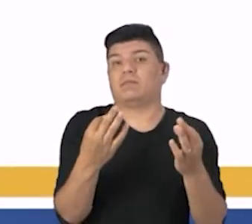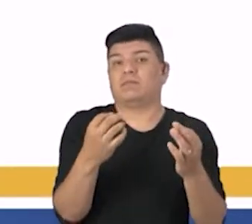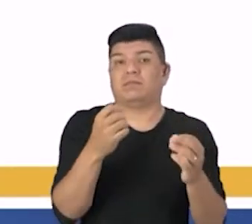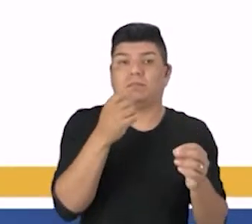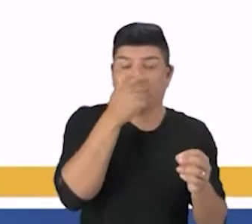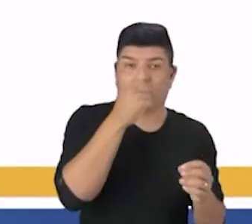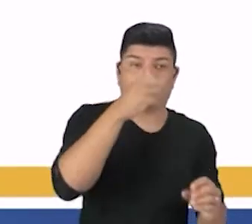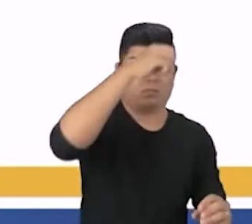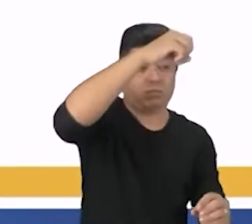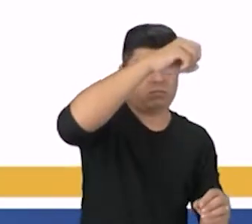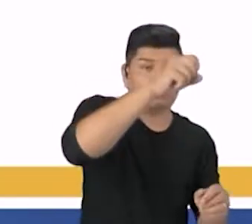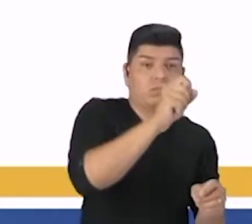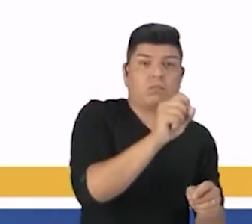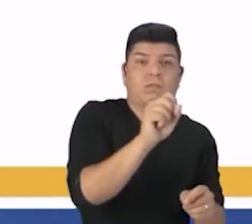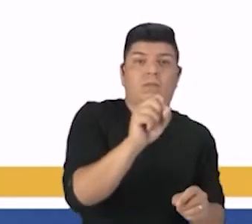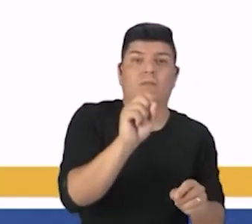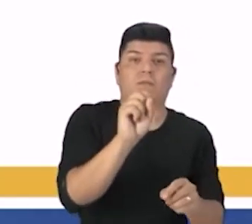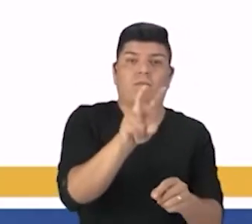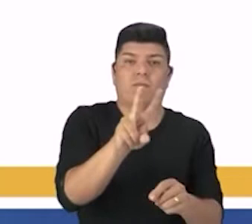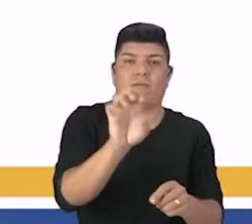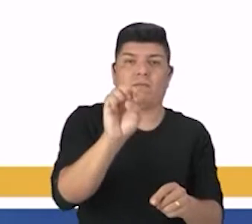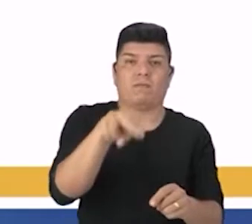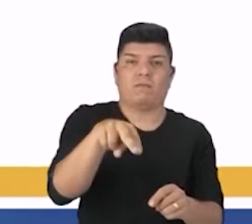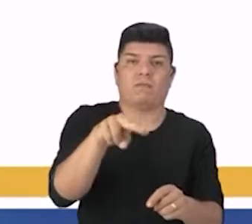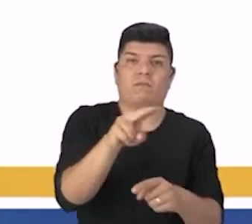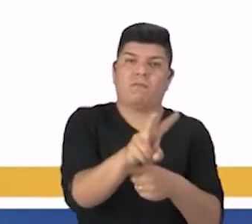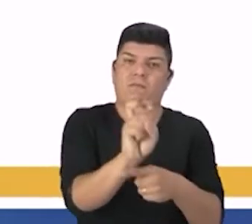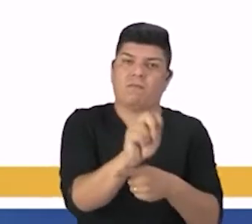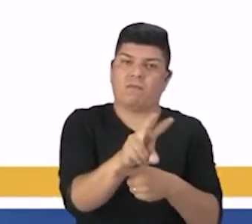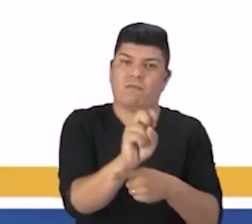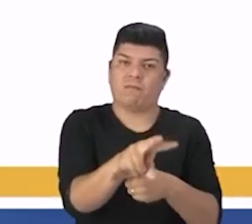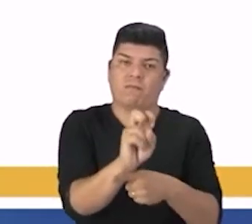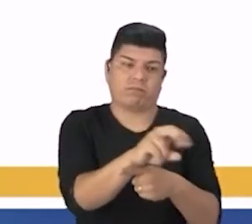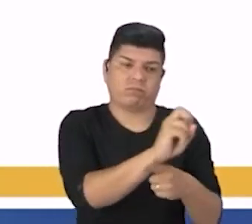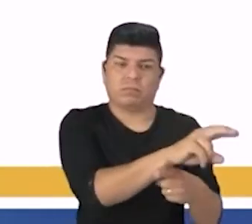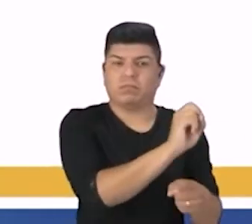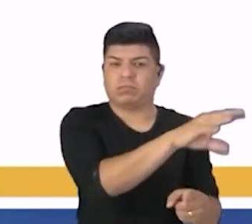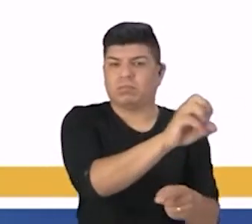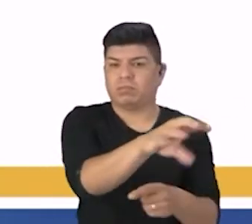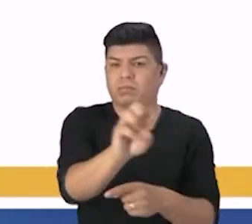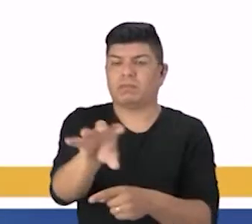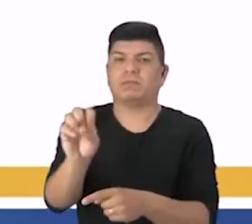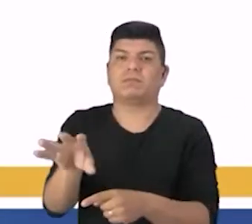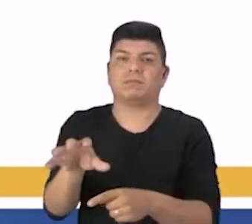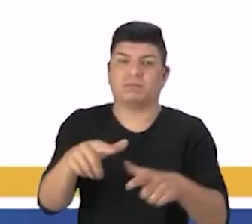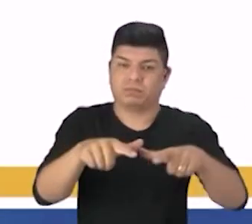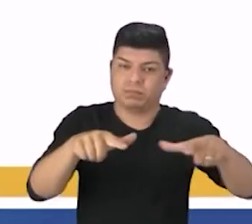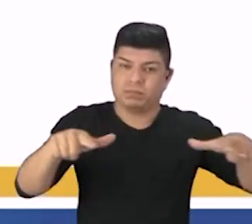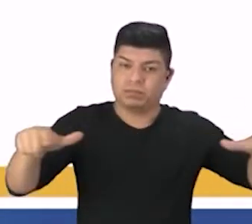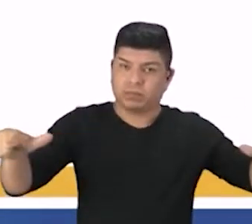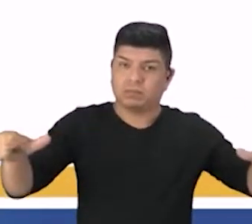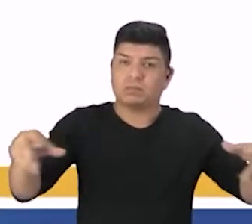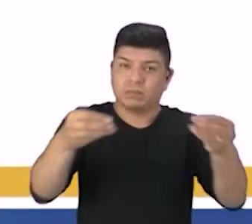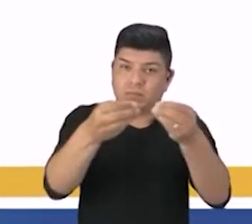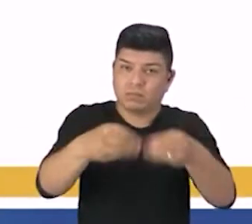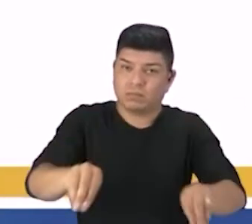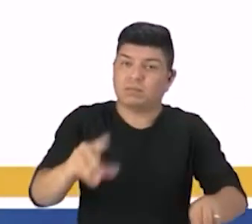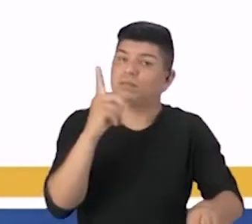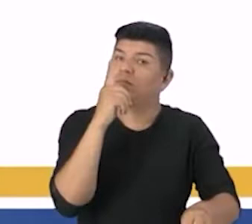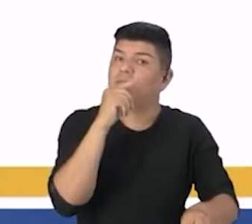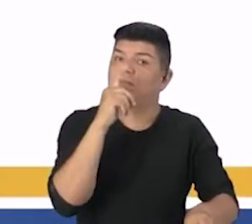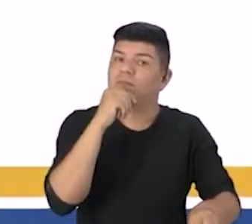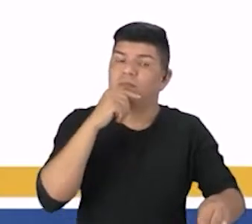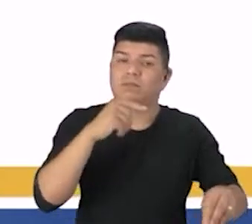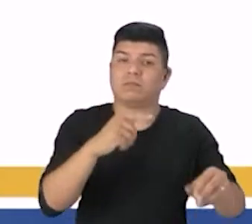pulveriza menos veneno Então você contamina menos o solo contamina menos um subsolo e consequentemente as